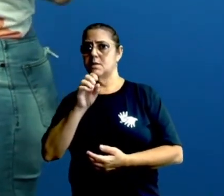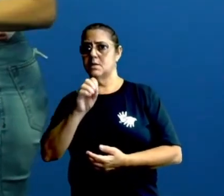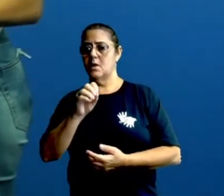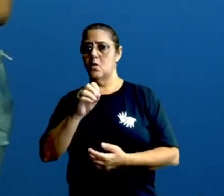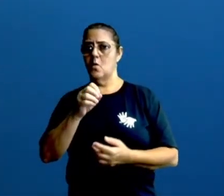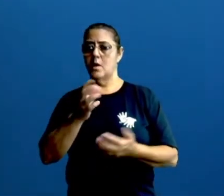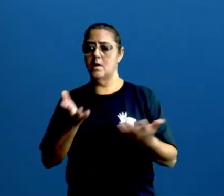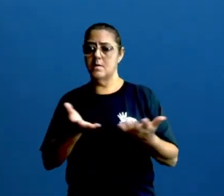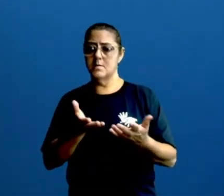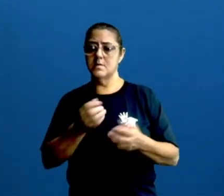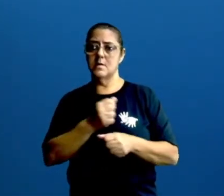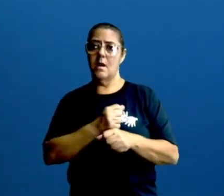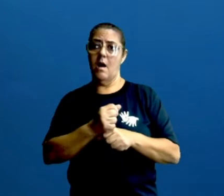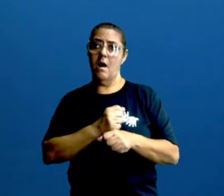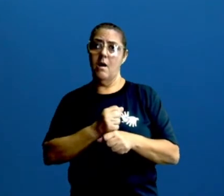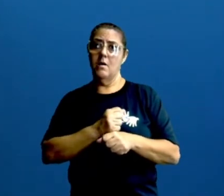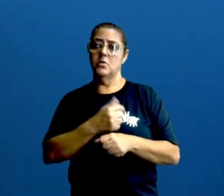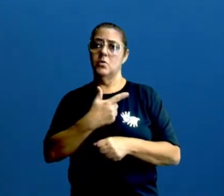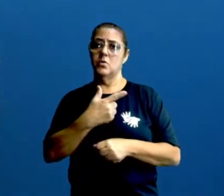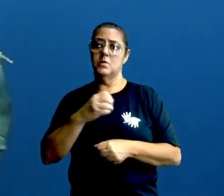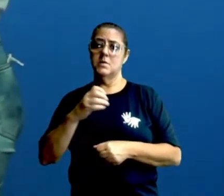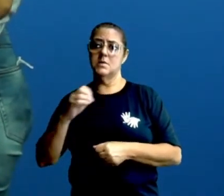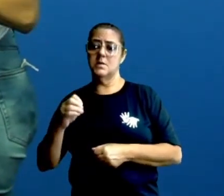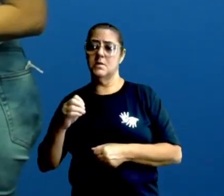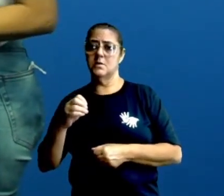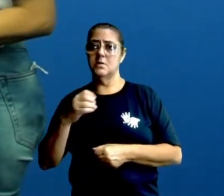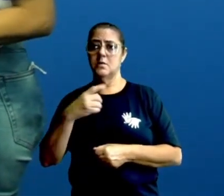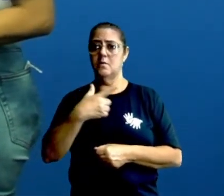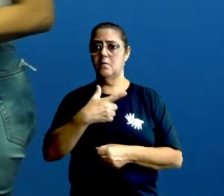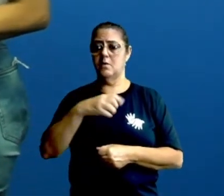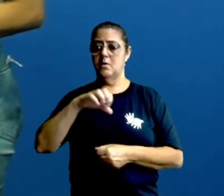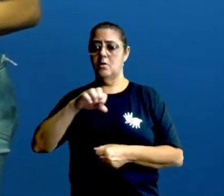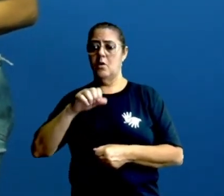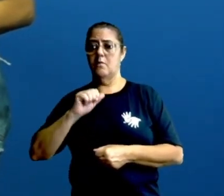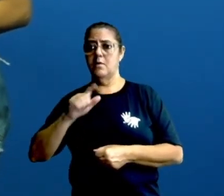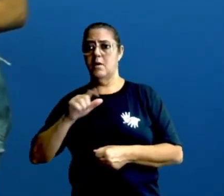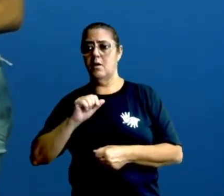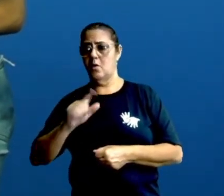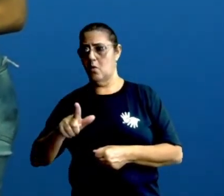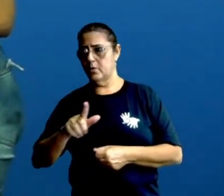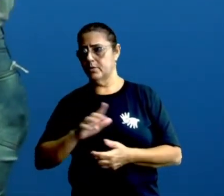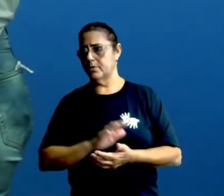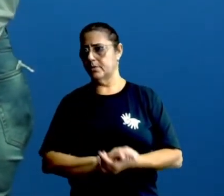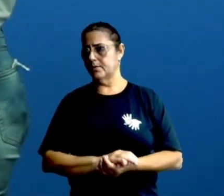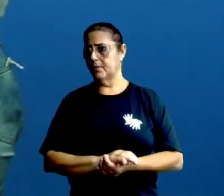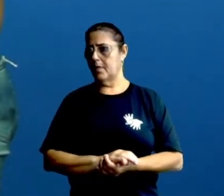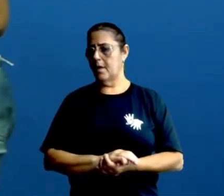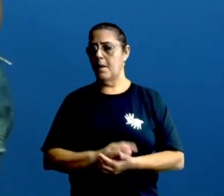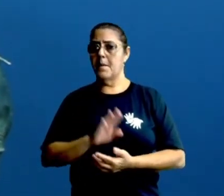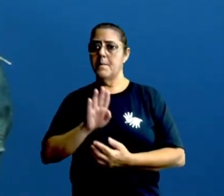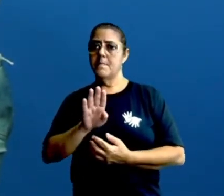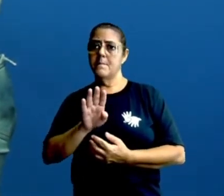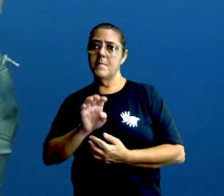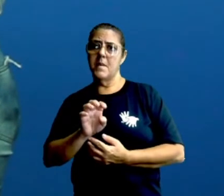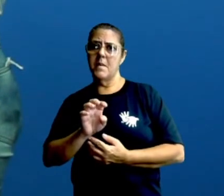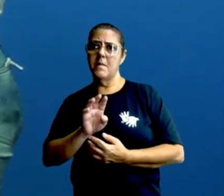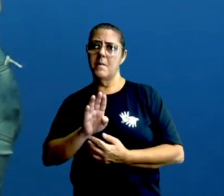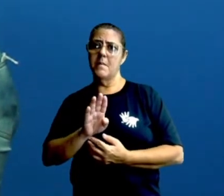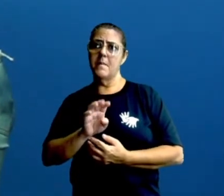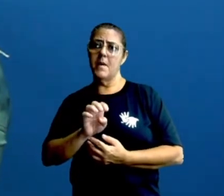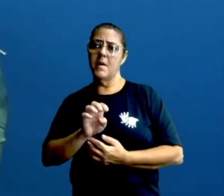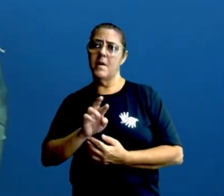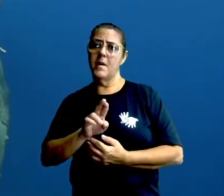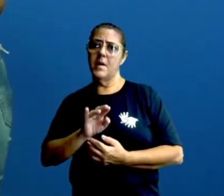completa 200 anos, acabou de completar em 29 de agosto agora. Que é um movimento já em